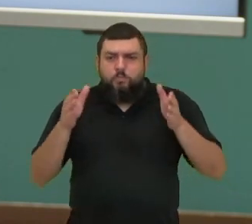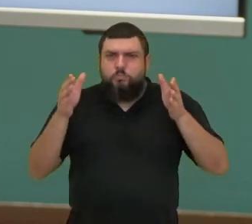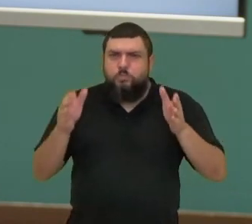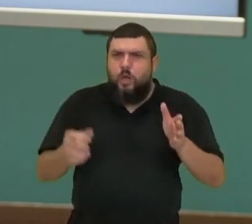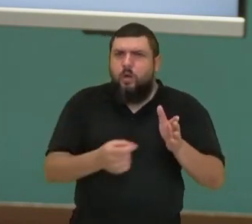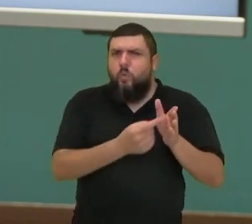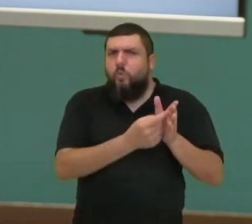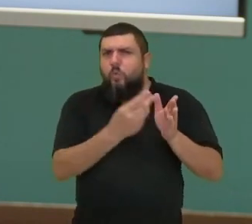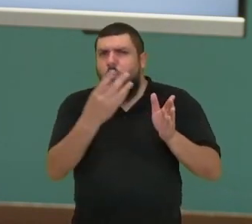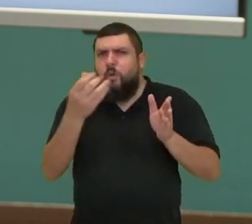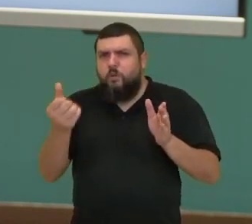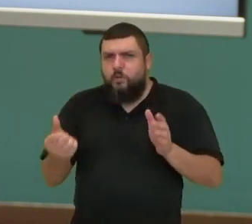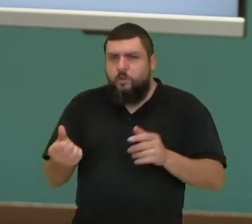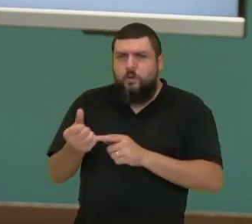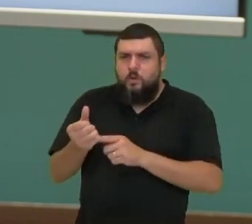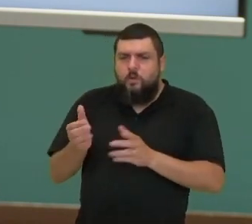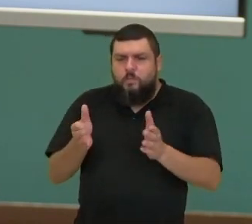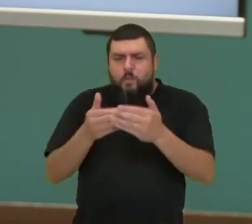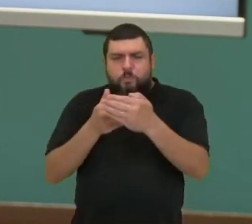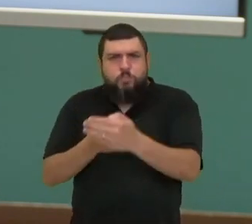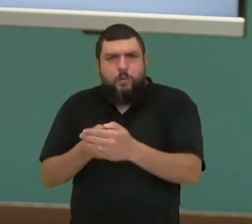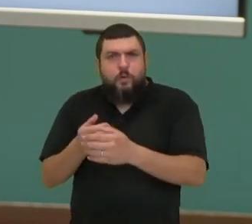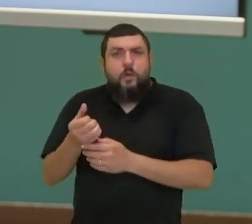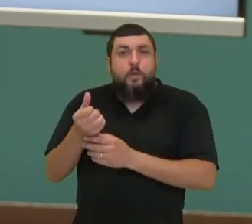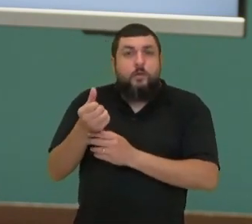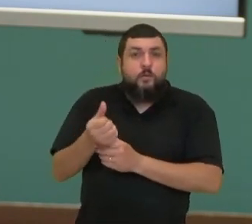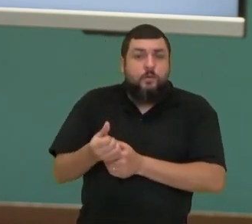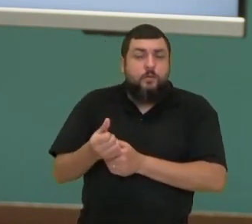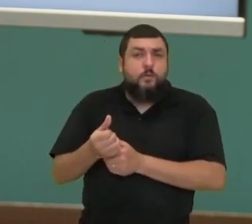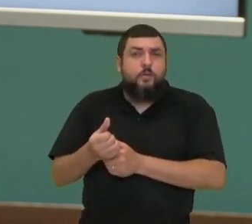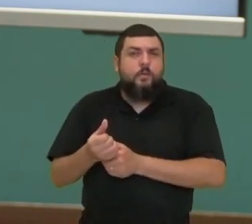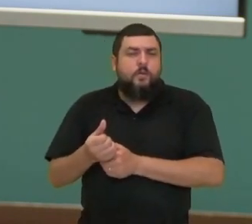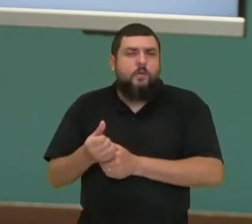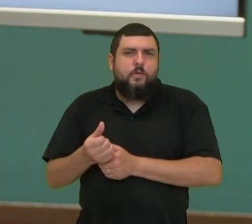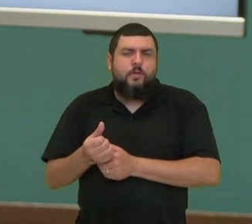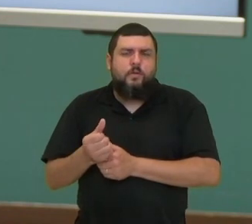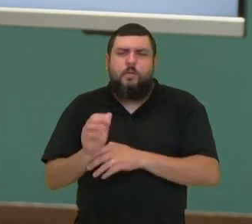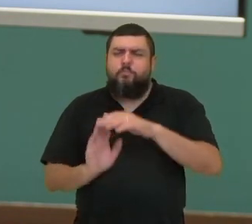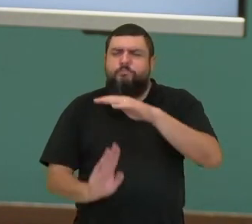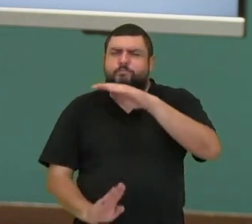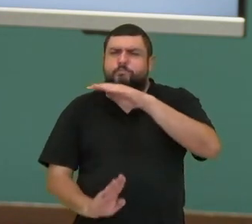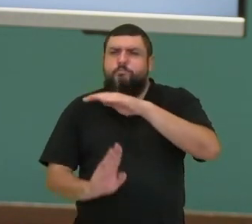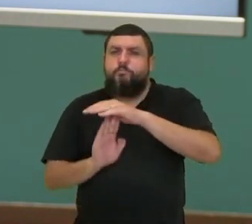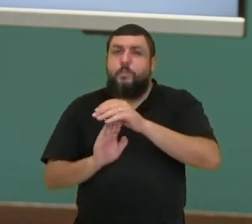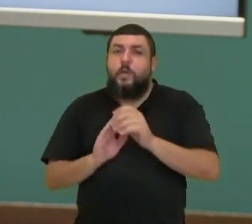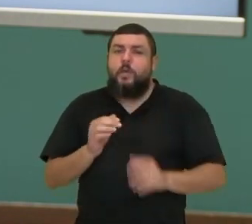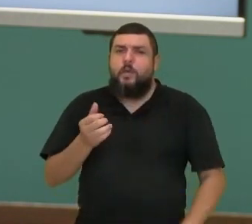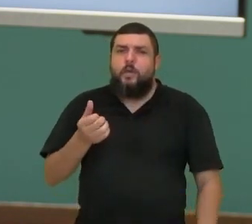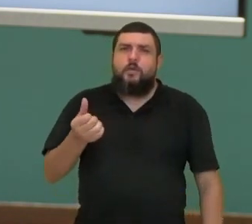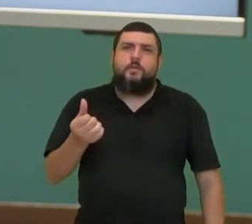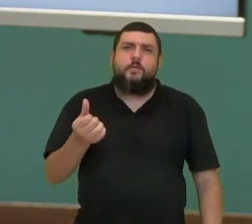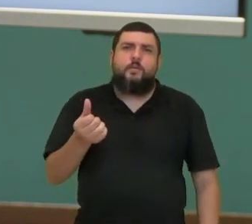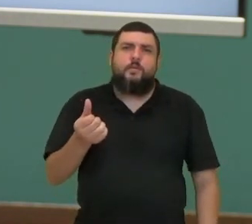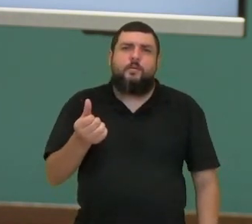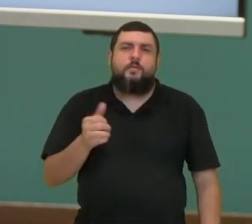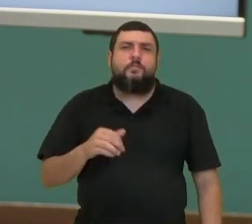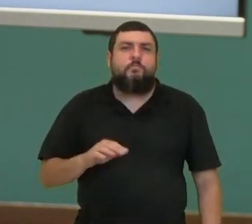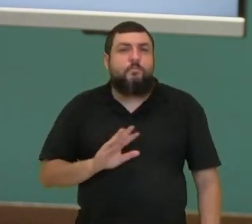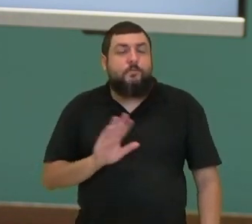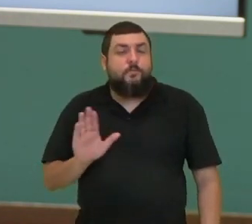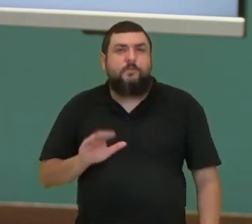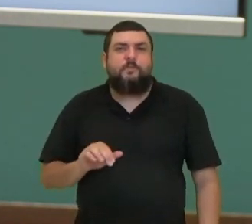em forma de cubo, com 6 faces, né? O máximo que ele pode ter é uma face até